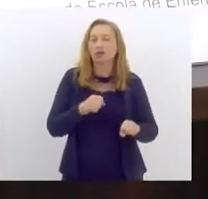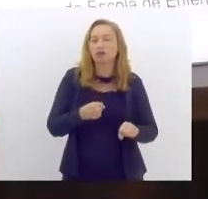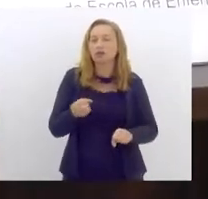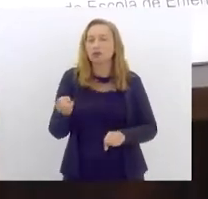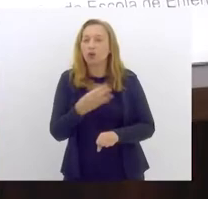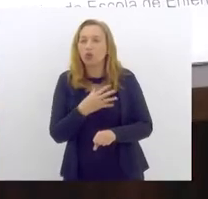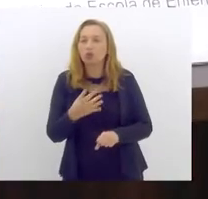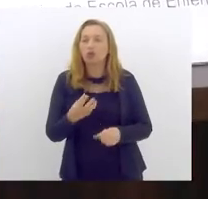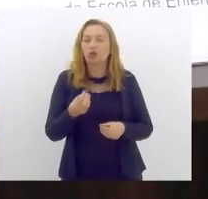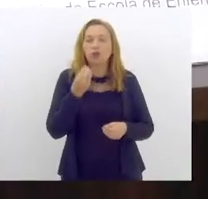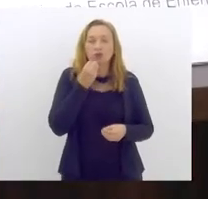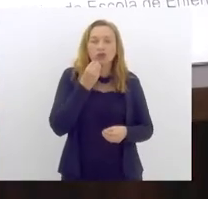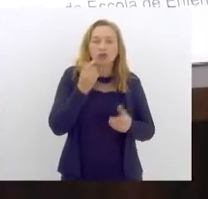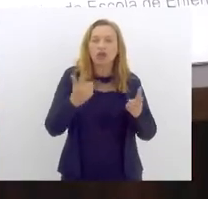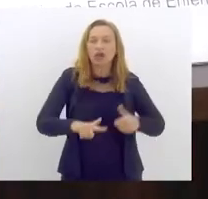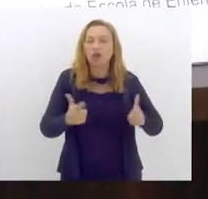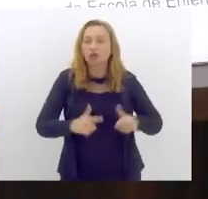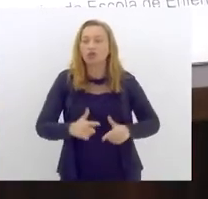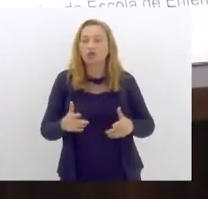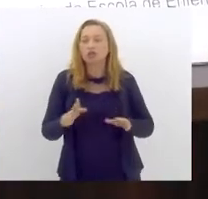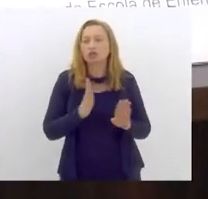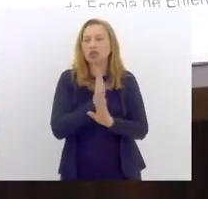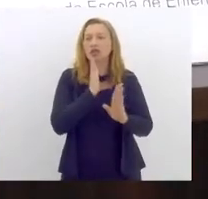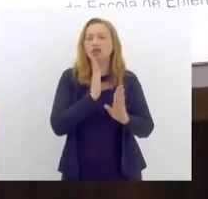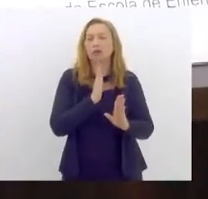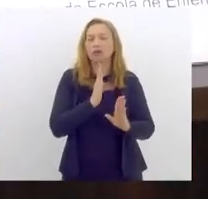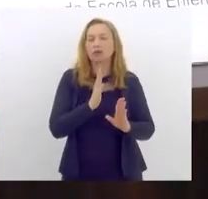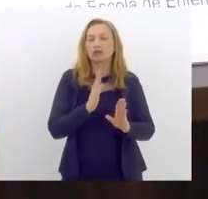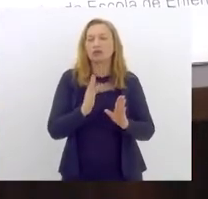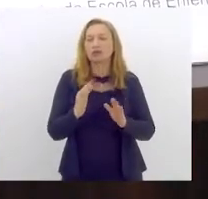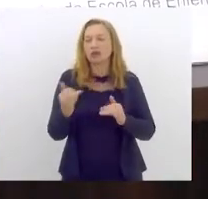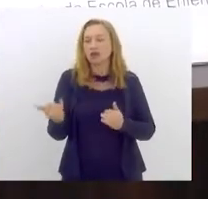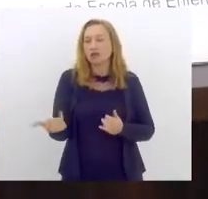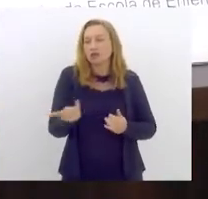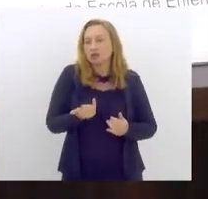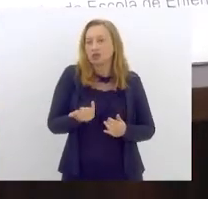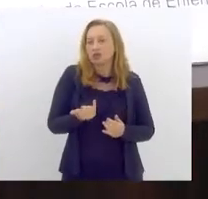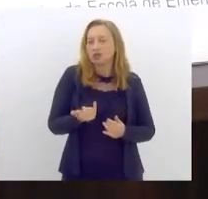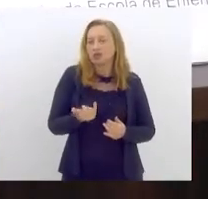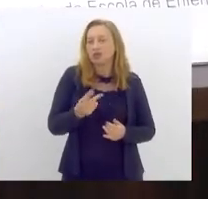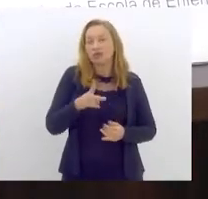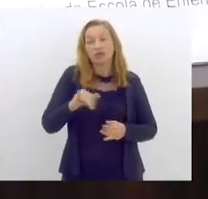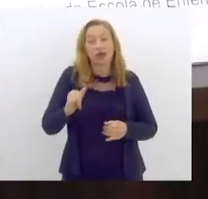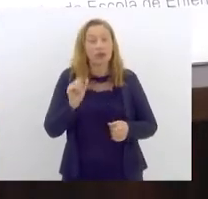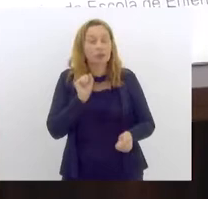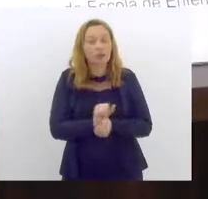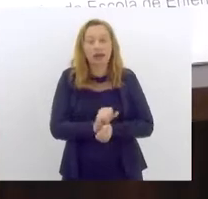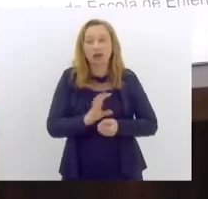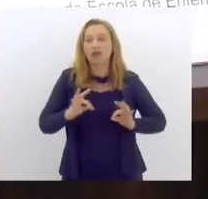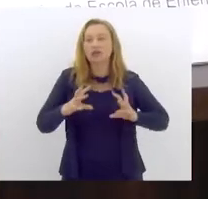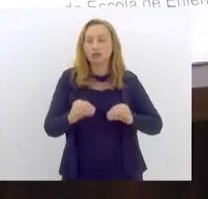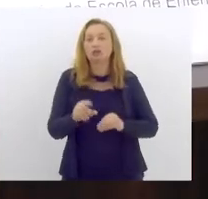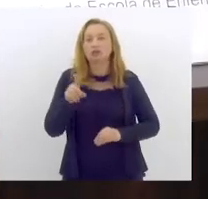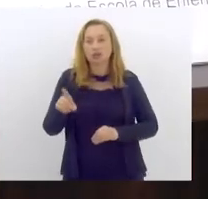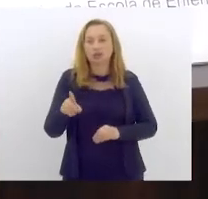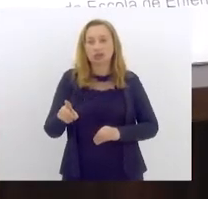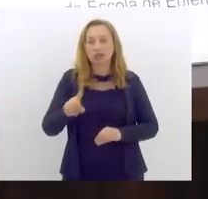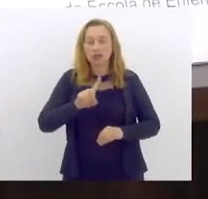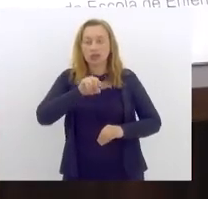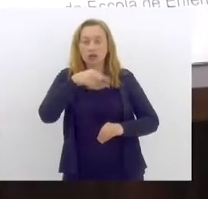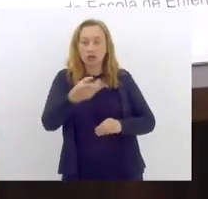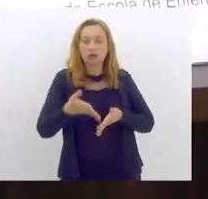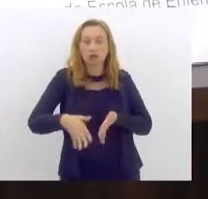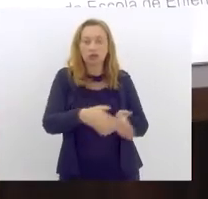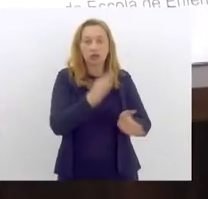onde apareceu oportunidade e de repente vem o diagnóstico que fala vai parar tudo você agora tem outra prioridade você